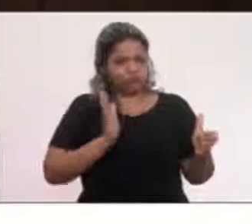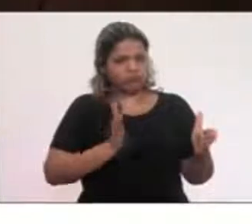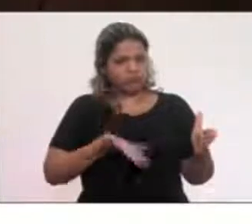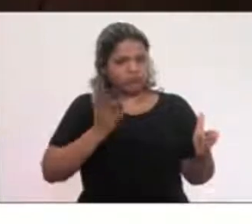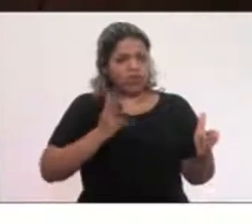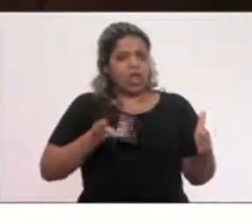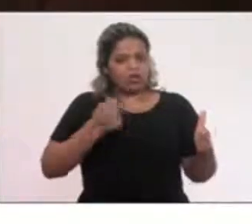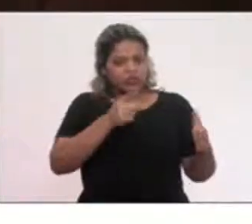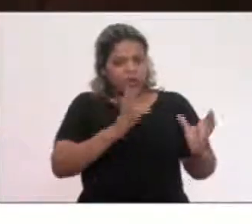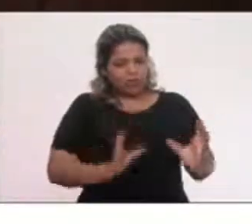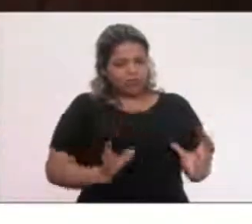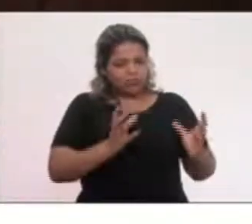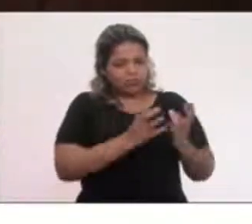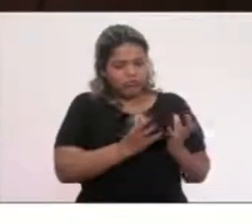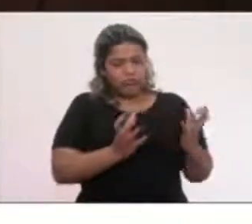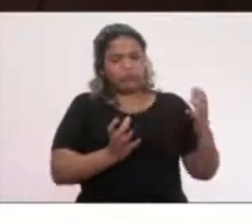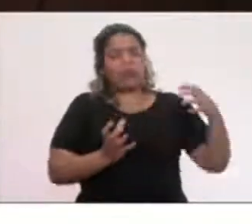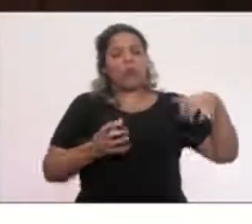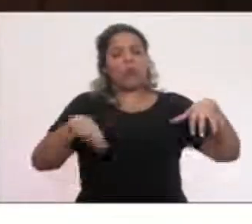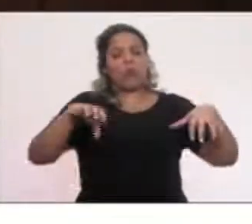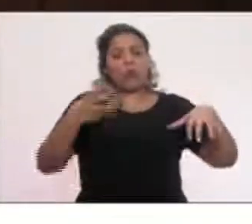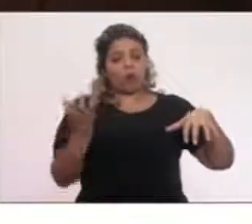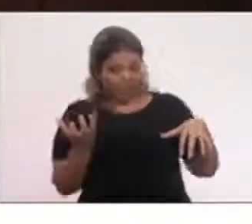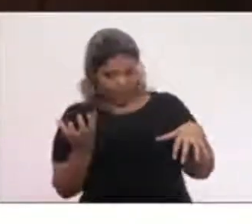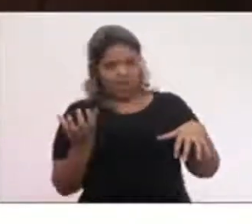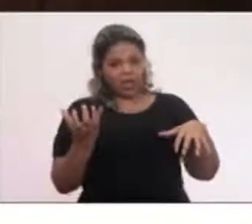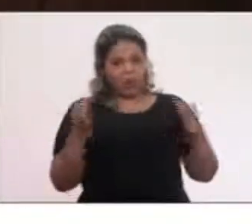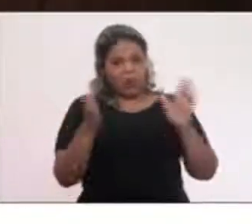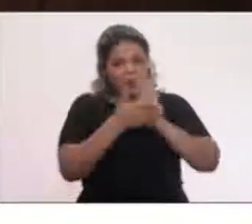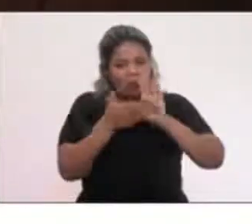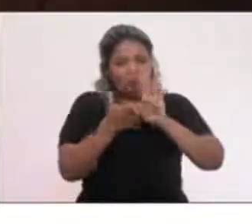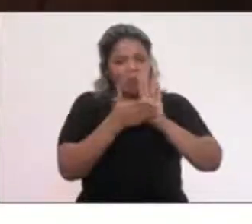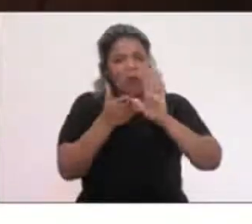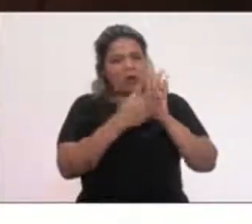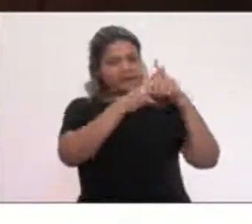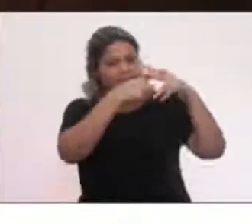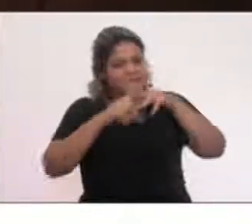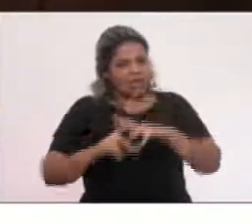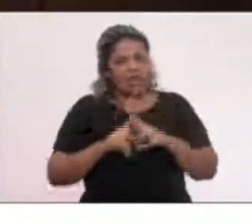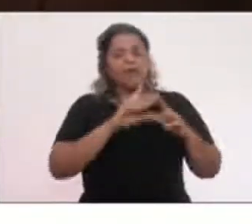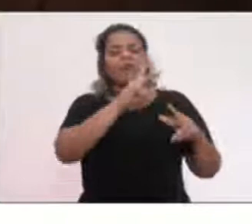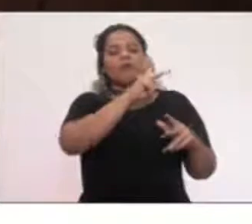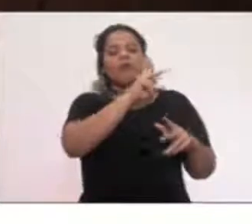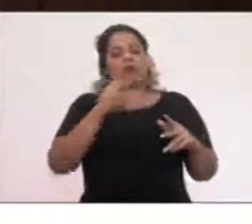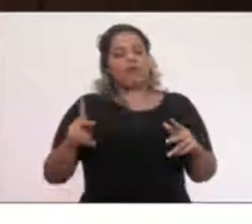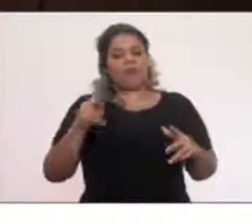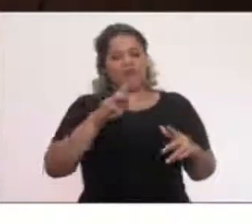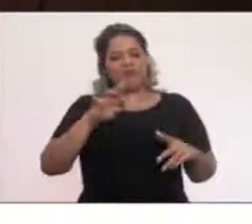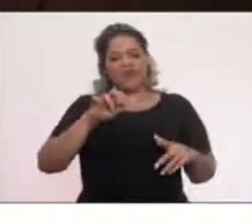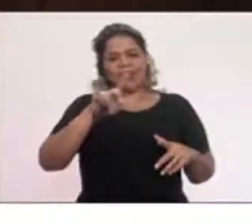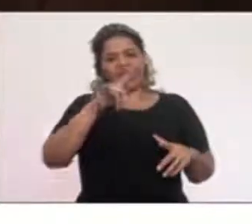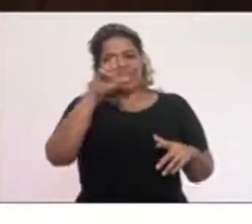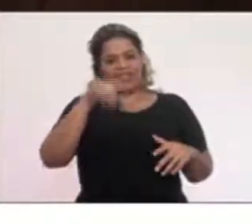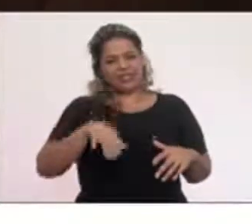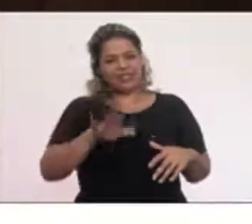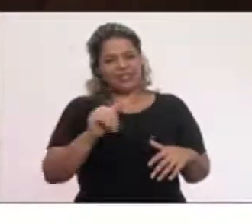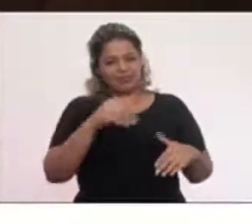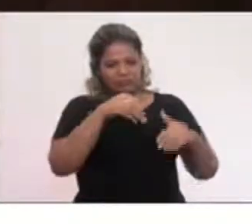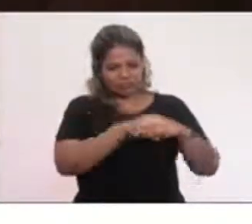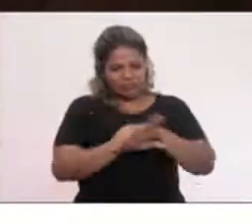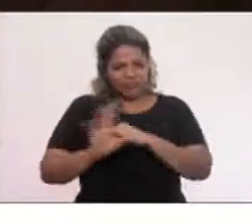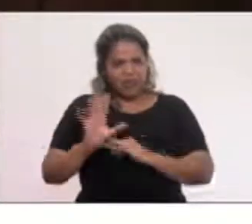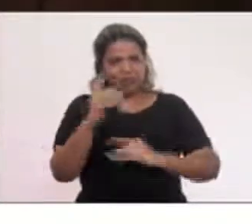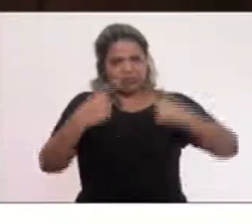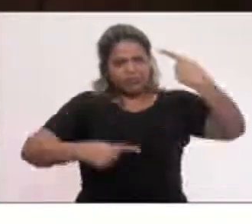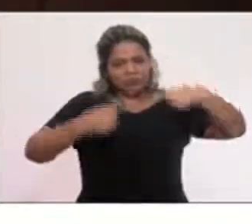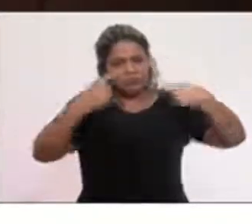para o Congresso Nacional uma proposta de reforma da Previdência e a gente entende que esse debate de conjunto